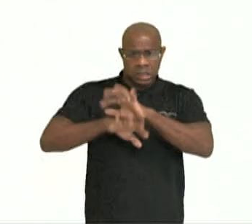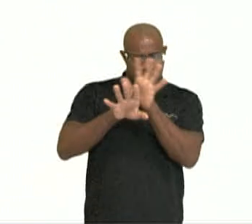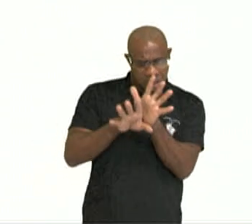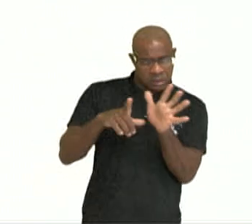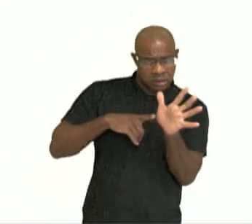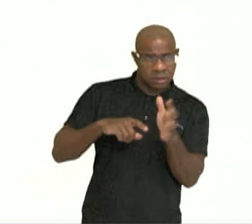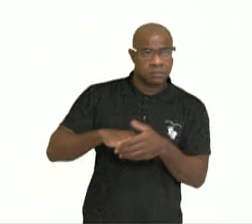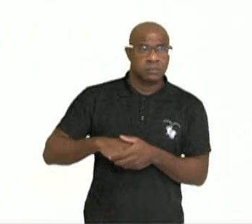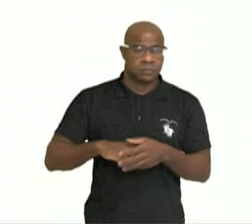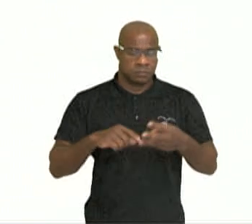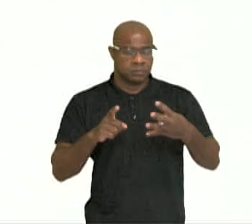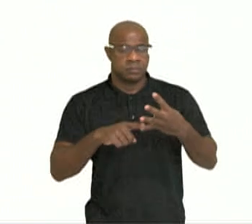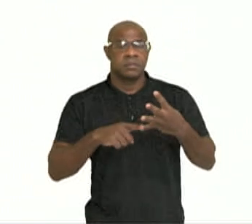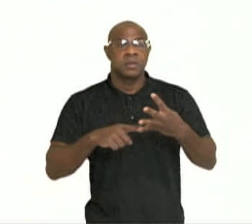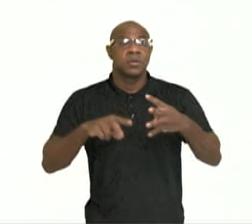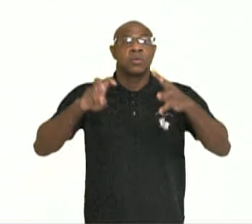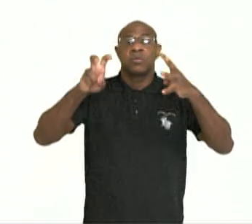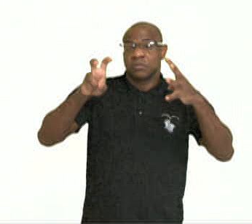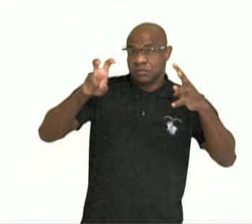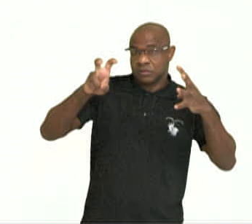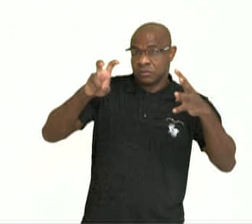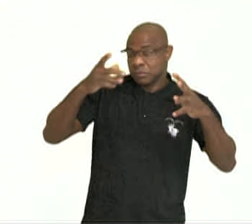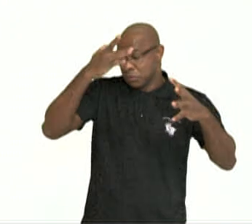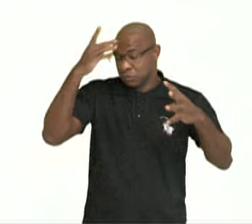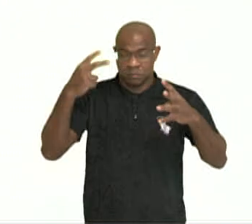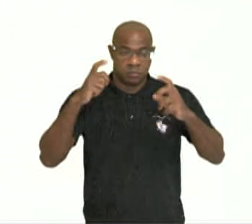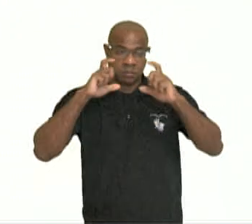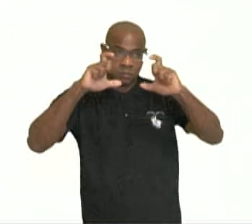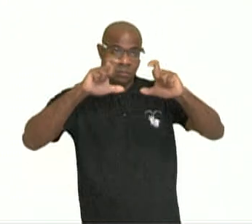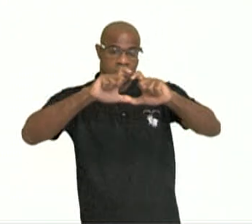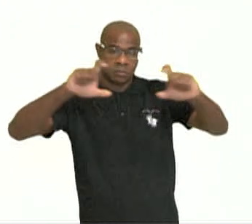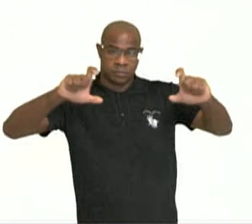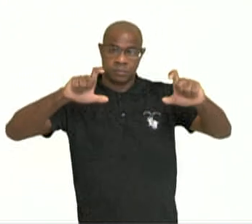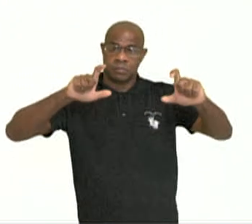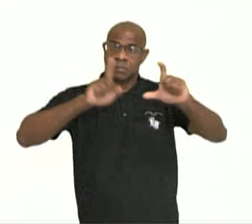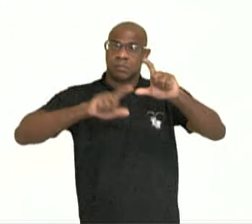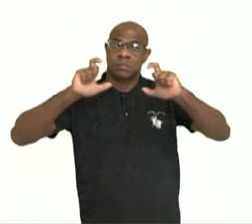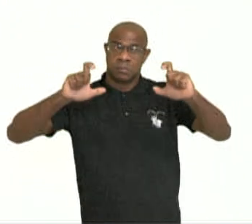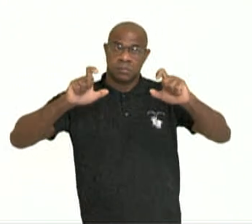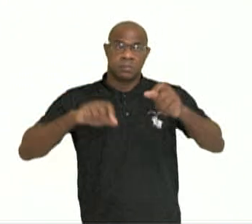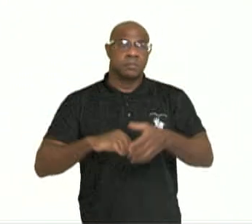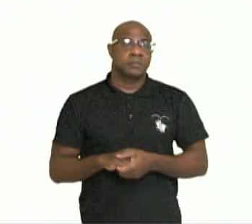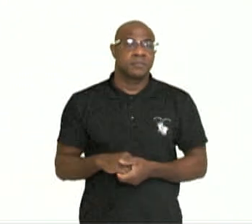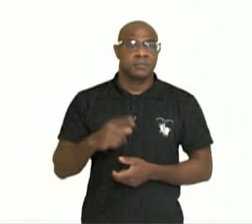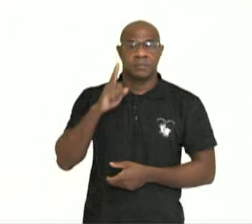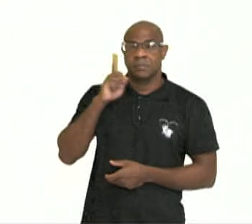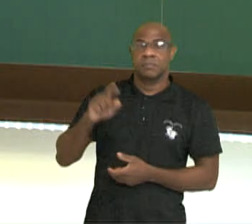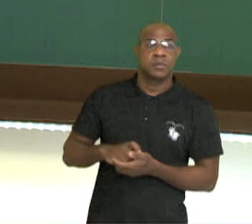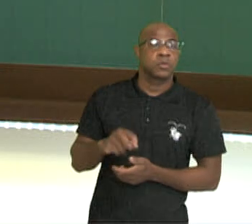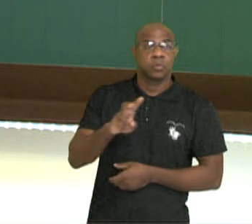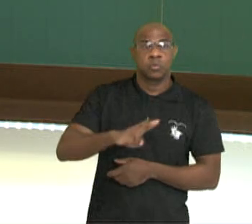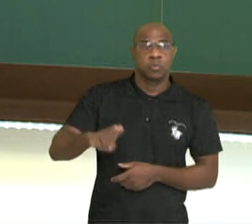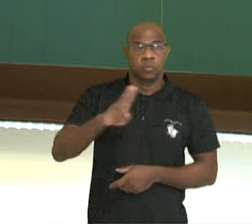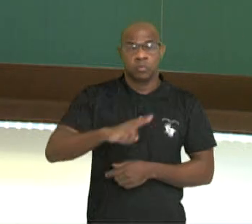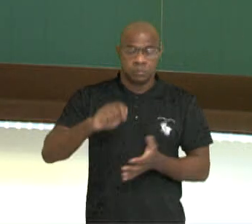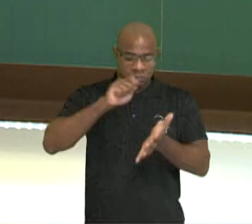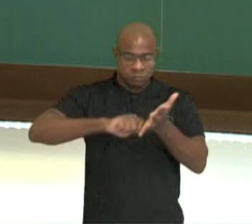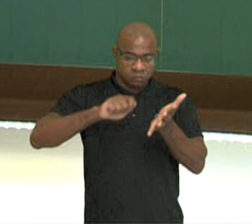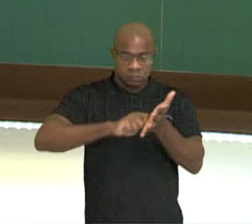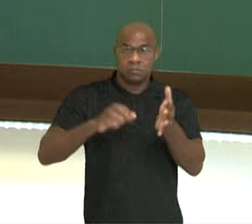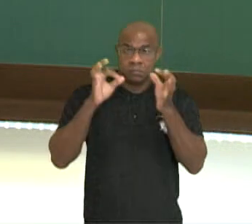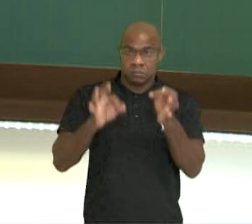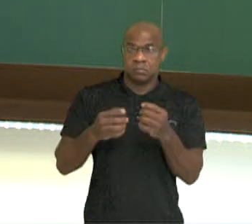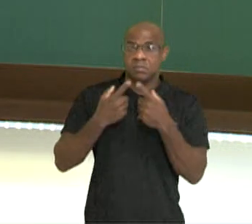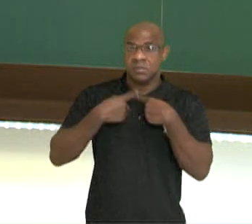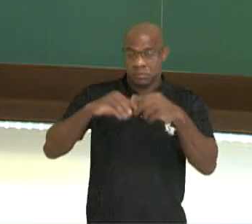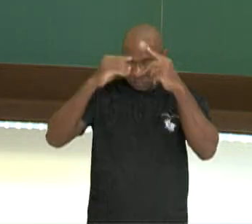do leitor? A pontuação está organizada de forma apropriada? Há o uso adequado da ortografia e da